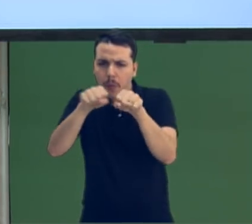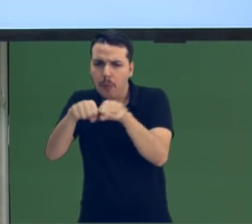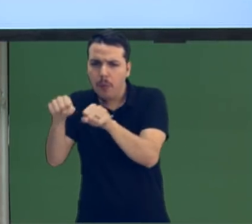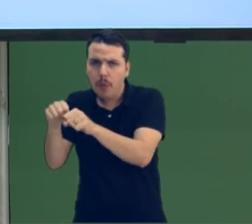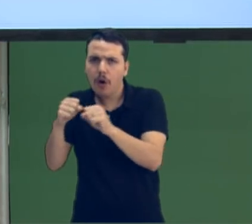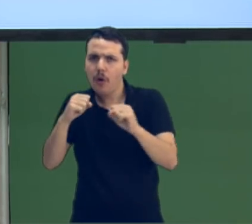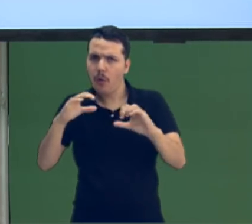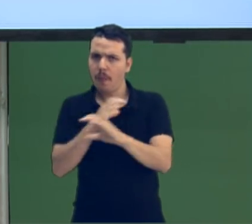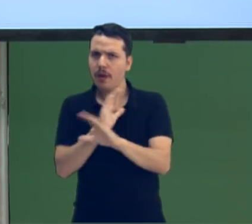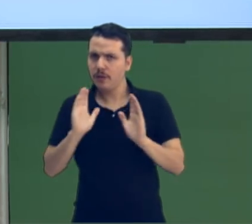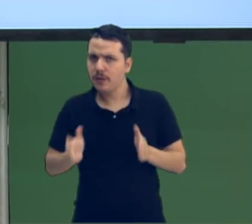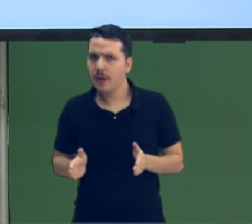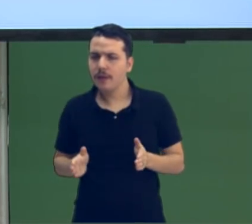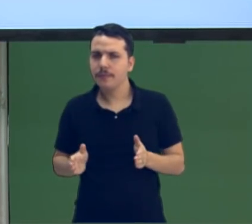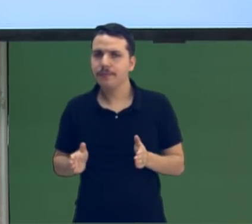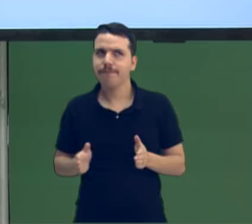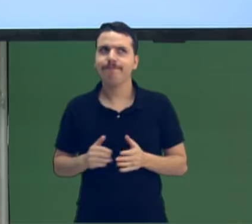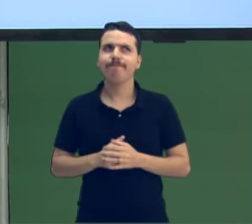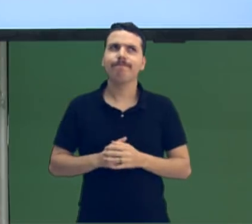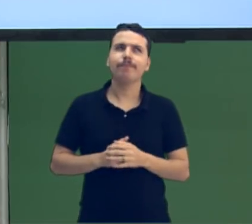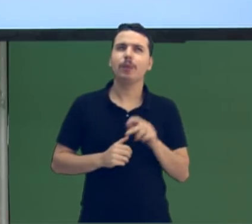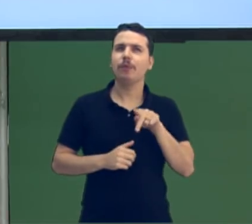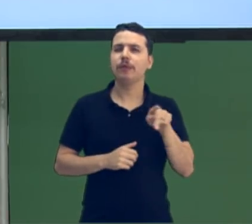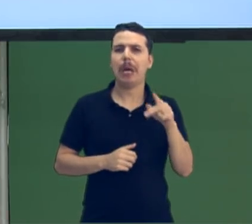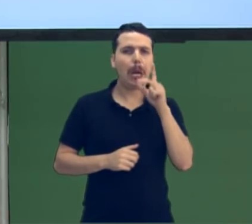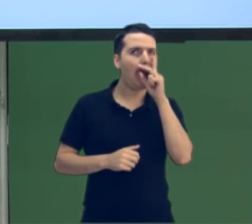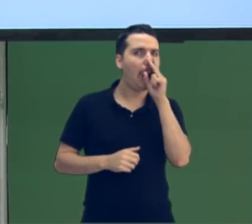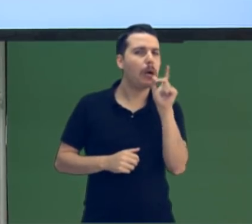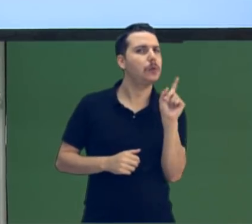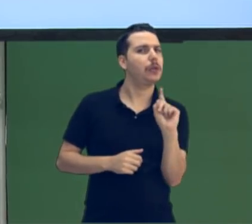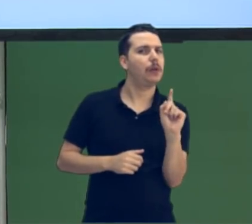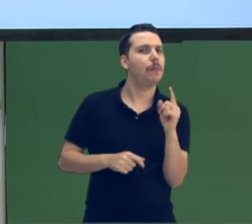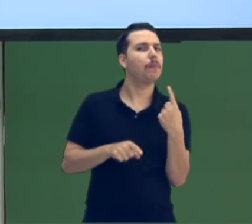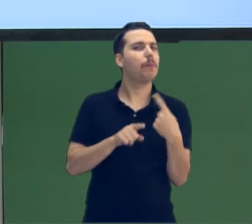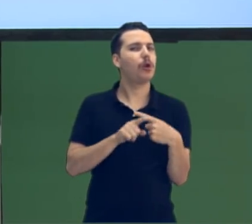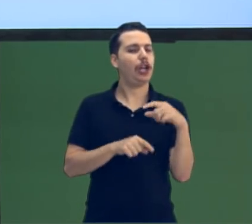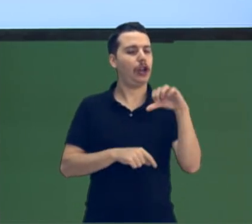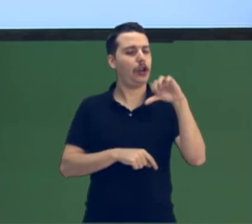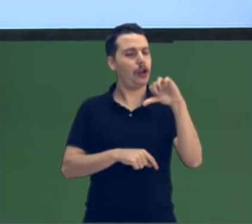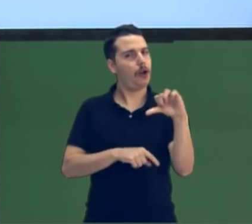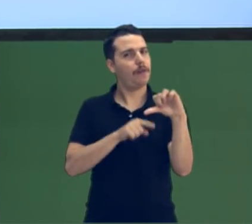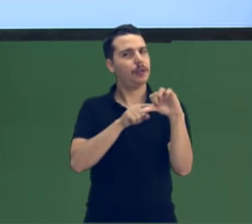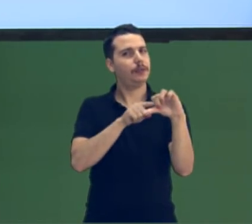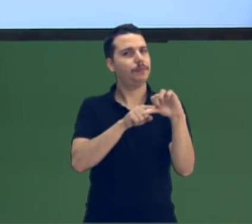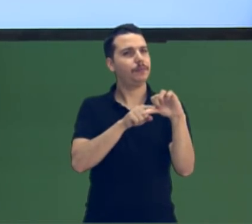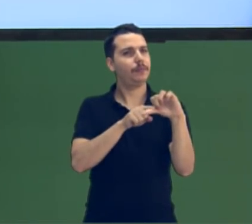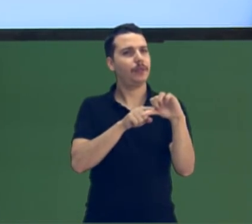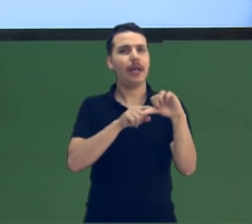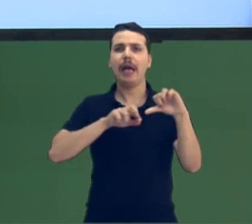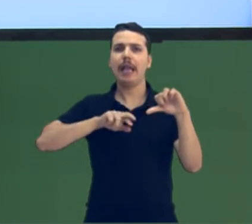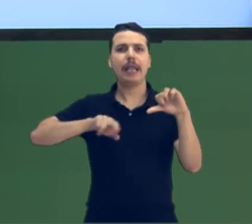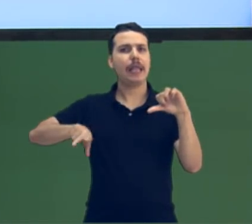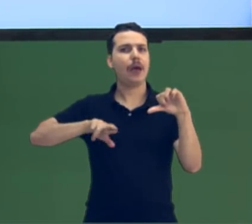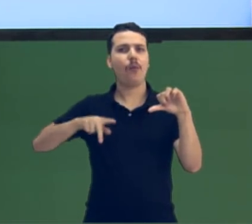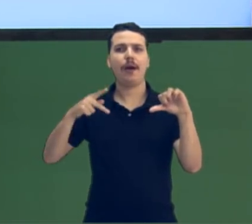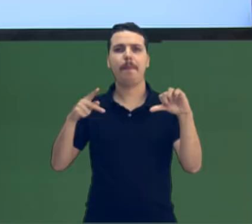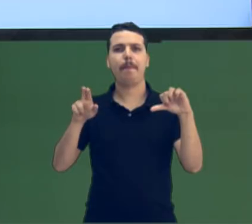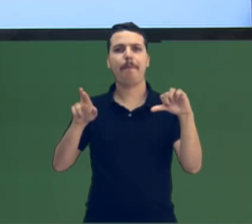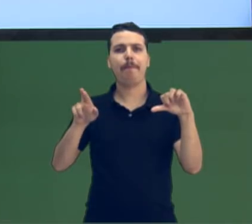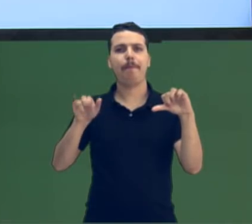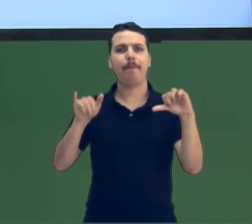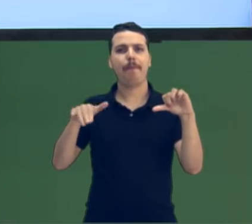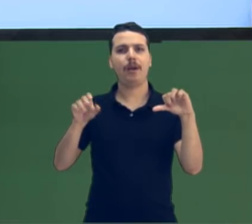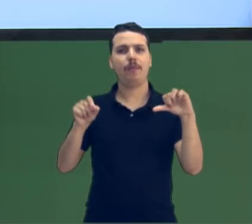Professora, eu acho que não. Por quê? Porque 9, ele não é primo. Então,